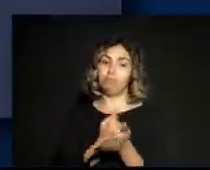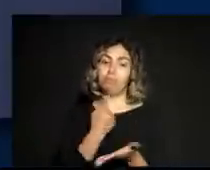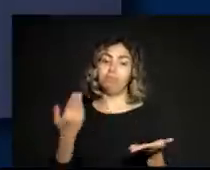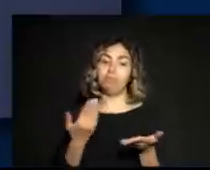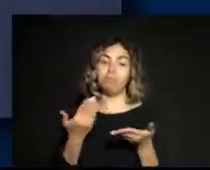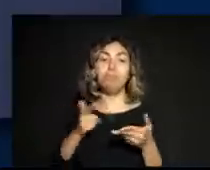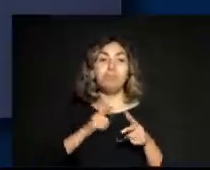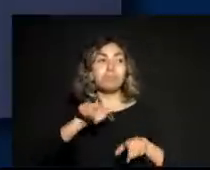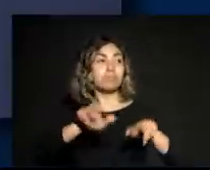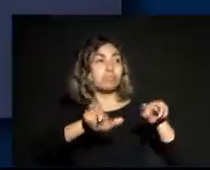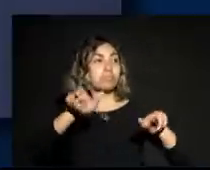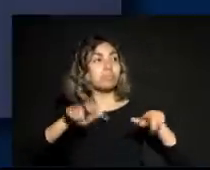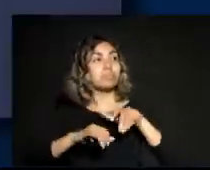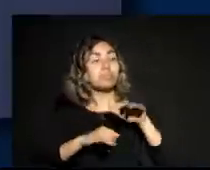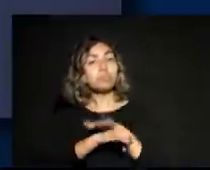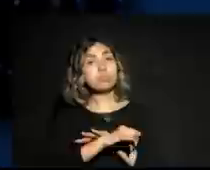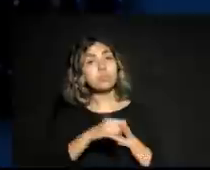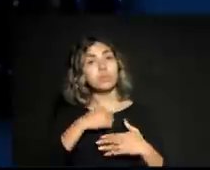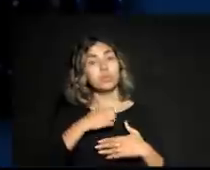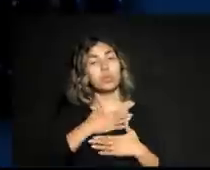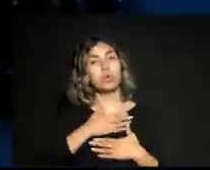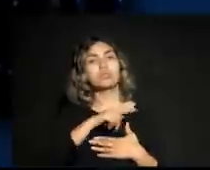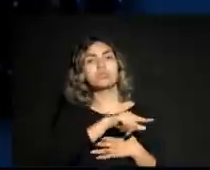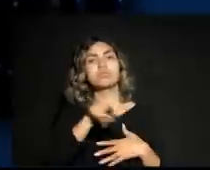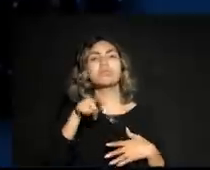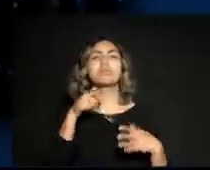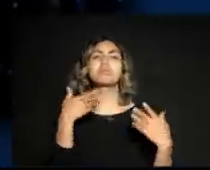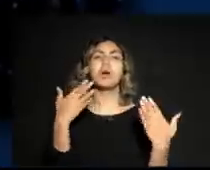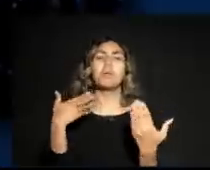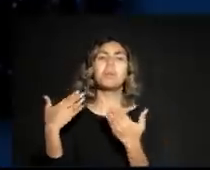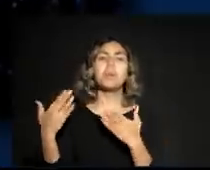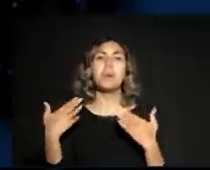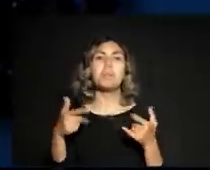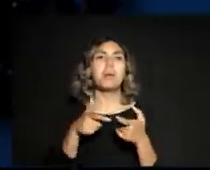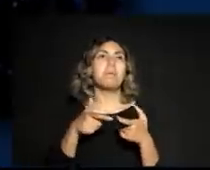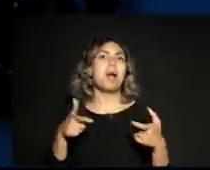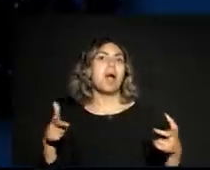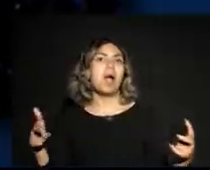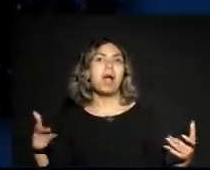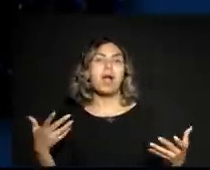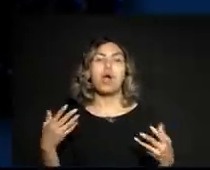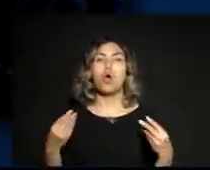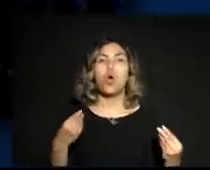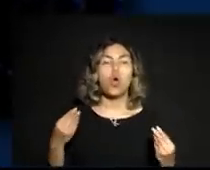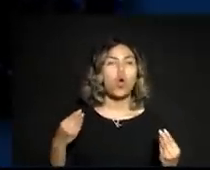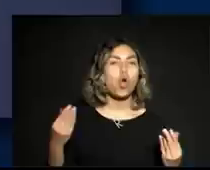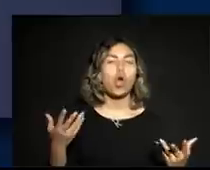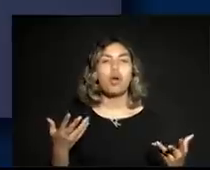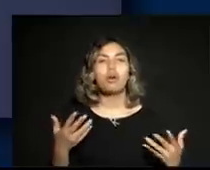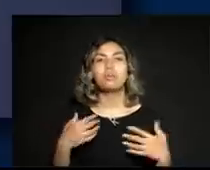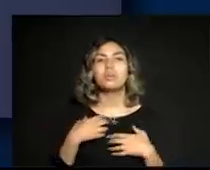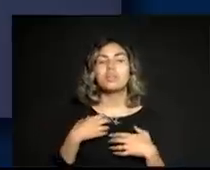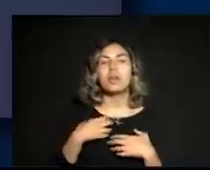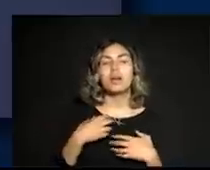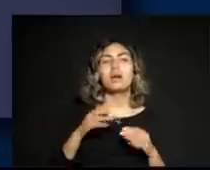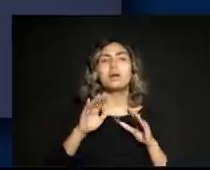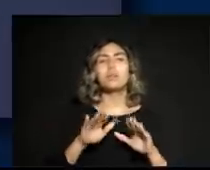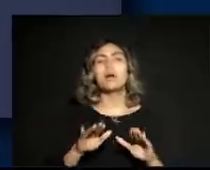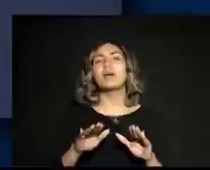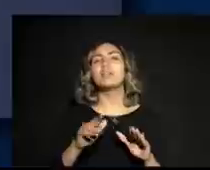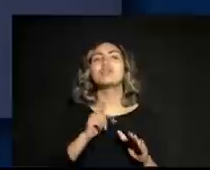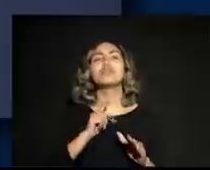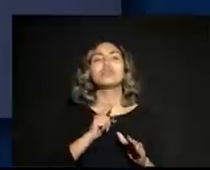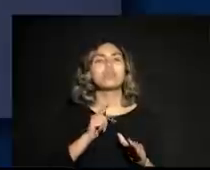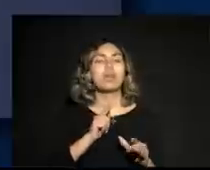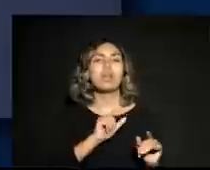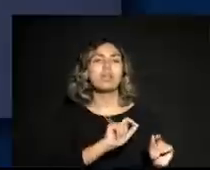tenta menos investidores aqui na plateia que eu gosto que o cara conversa aquela conversa macro tal puxa como é que tá Tá vendo tão bom que tem para